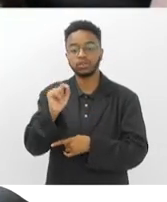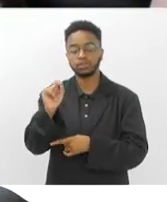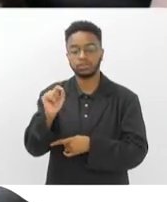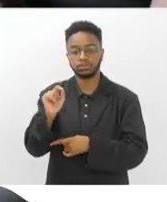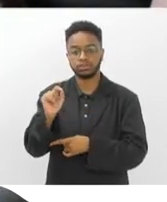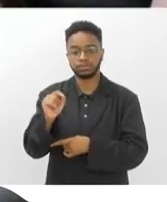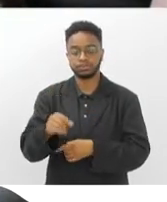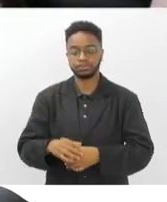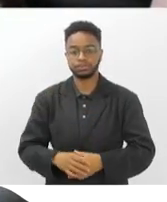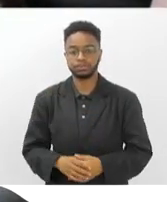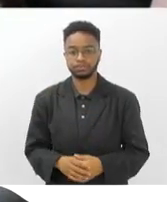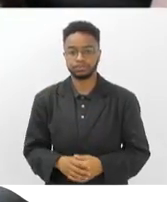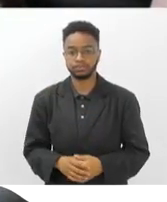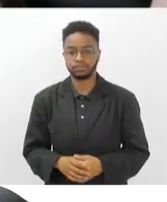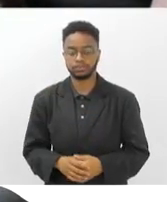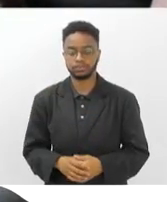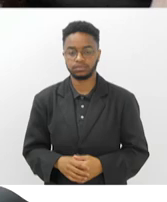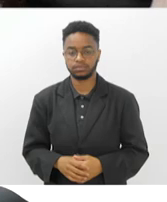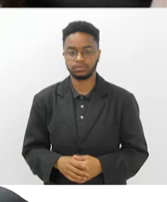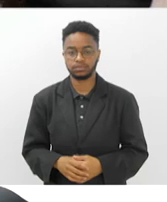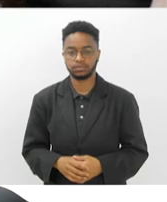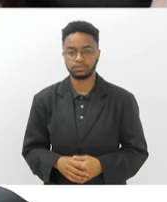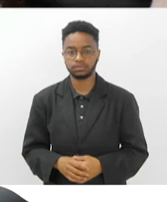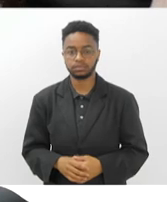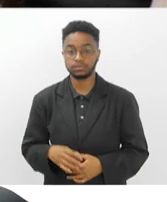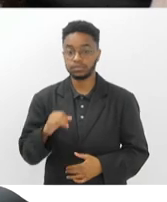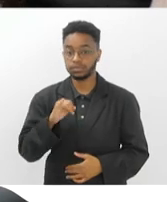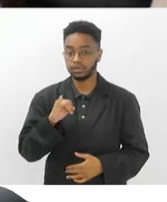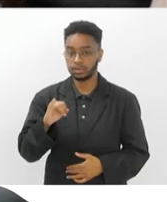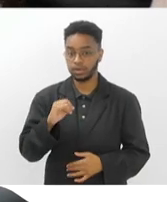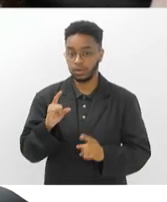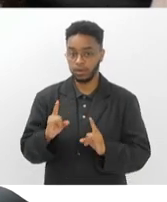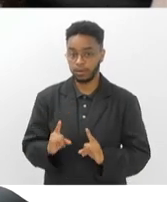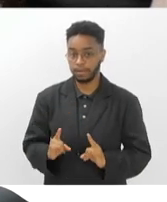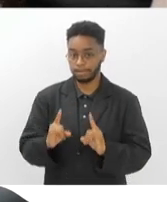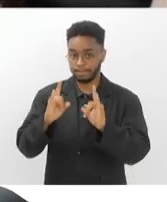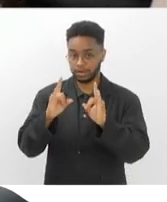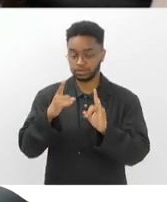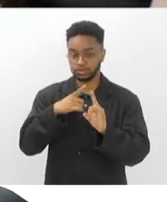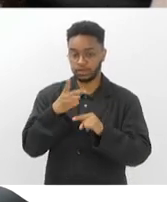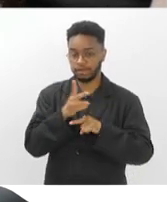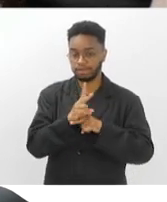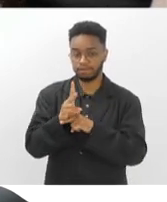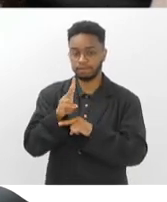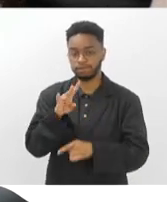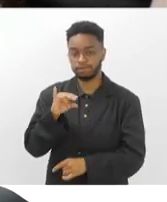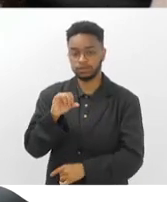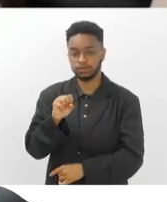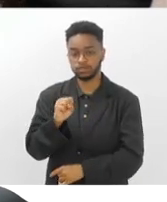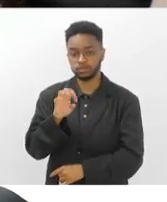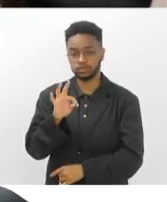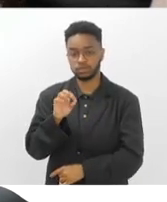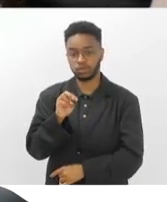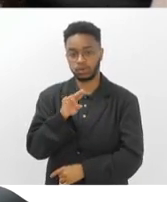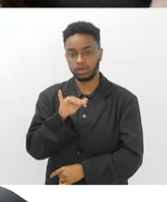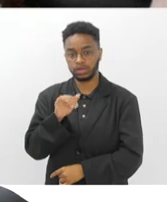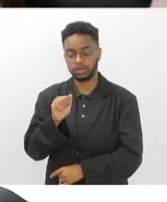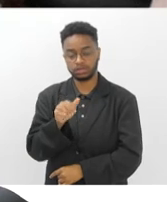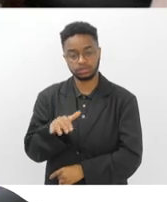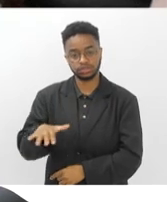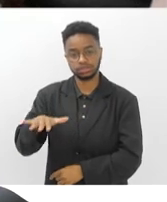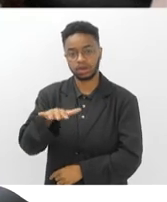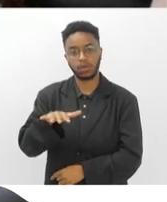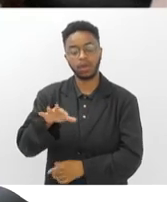Entendo eu que um prédio, a vistoria geral, ampla, quem